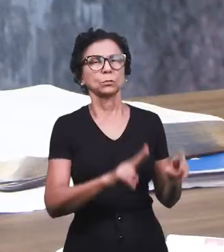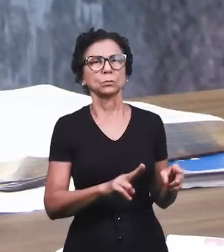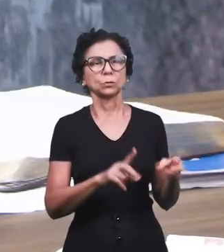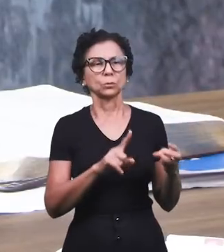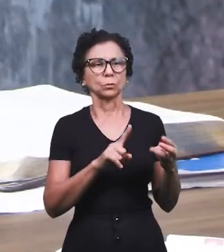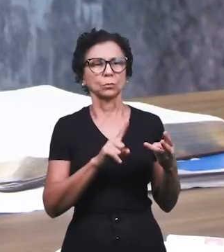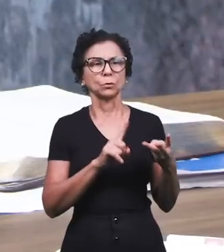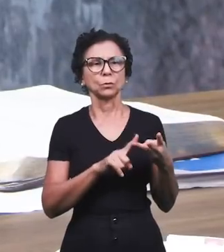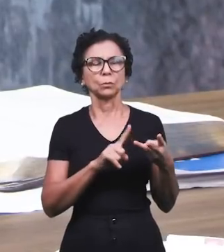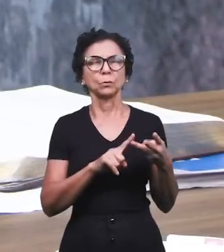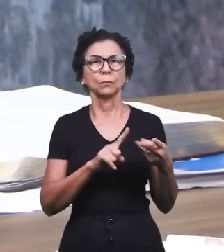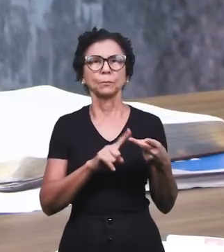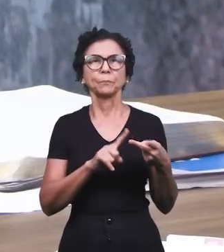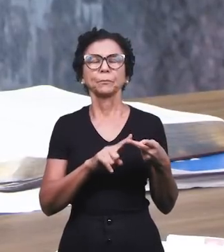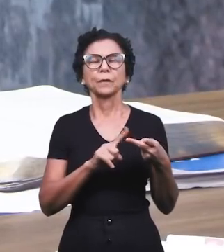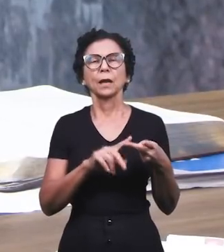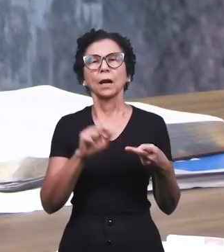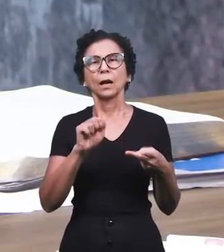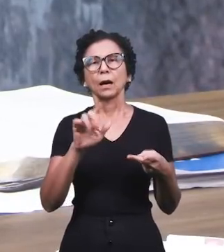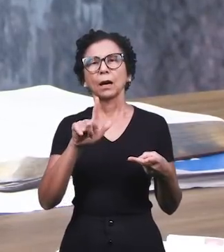Alexandre, né, que a gente mencionou,